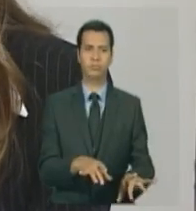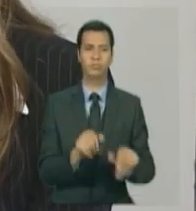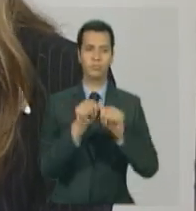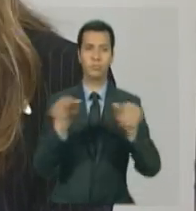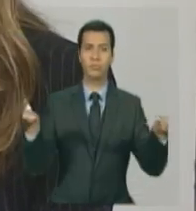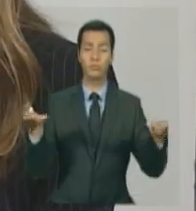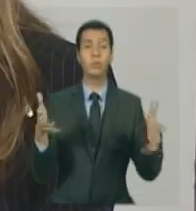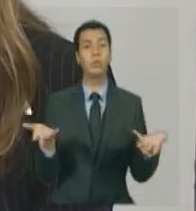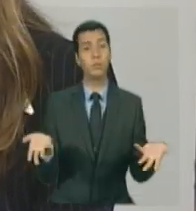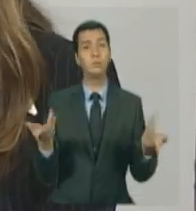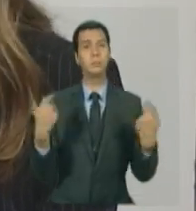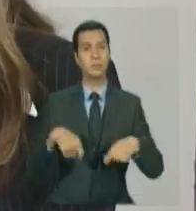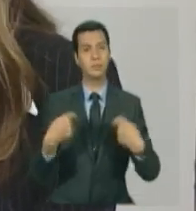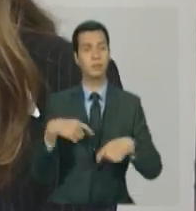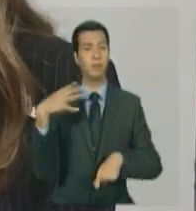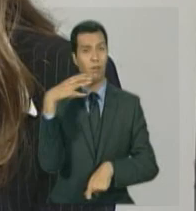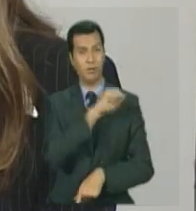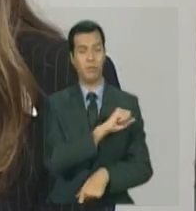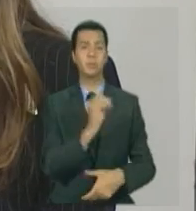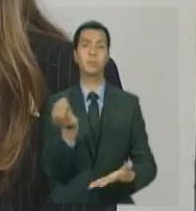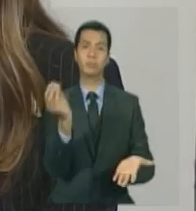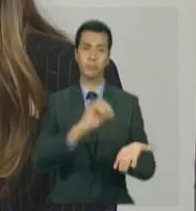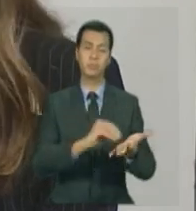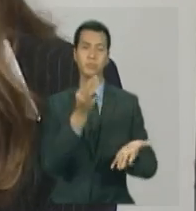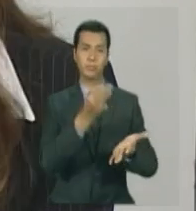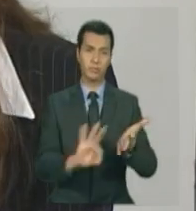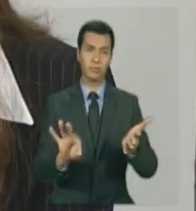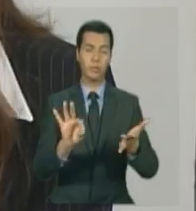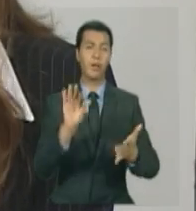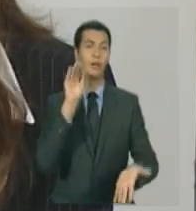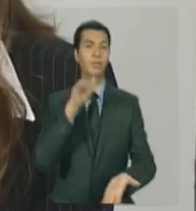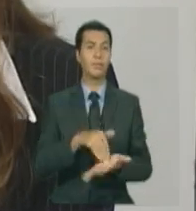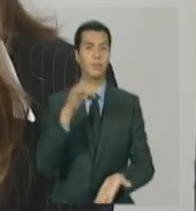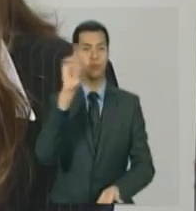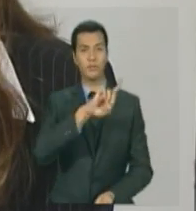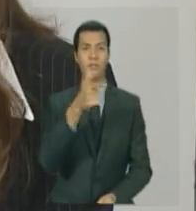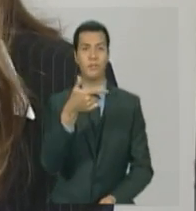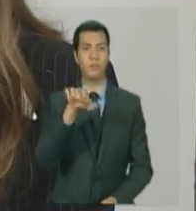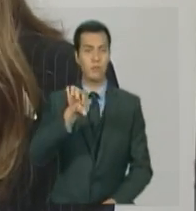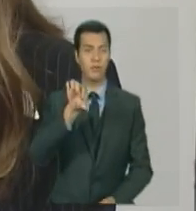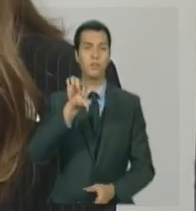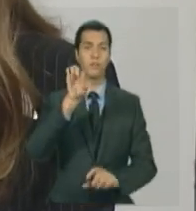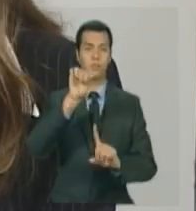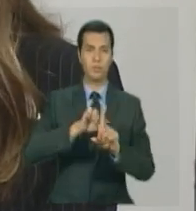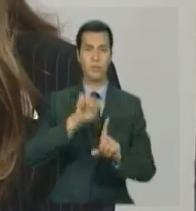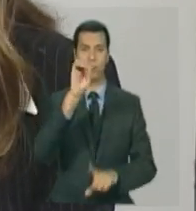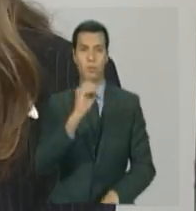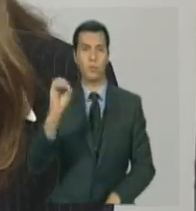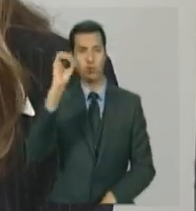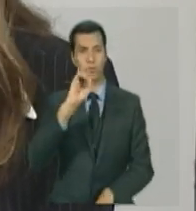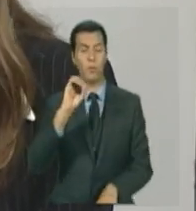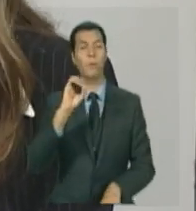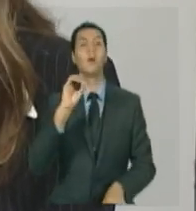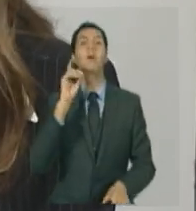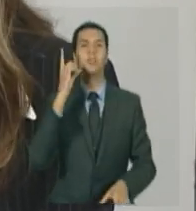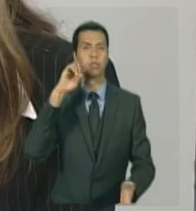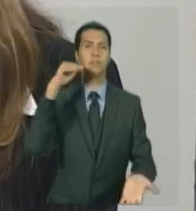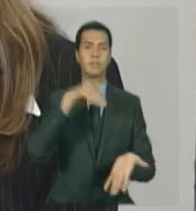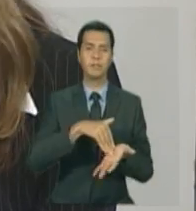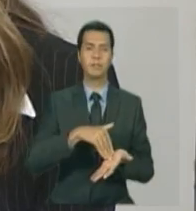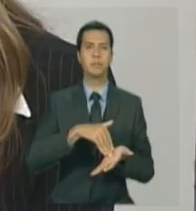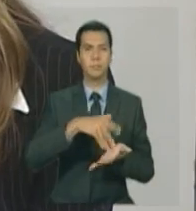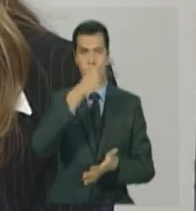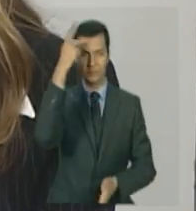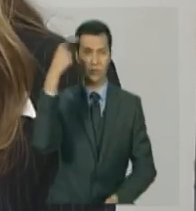expansão. Então, ele tem que fazer isso o mais rápido possível, porque até dia 29 de outubro é o prazo do gestor fazer o aceite.